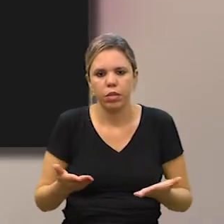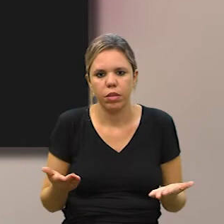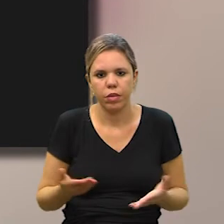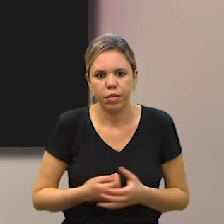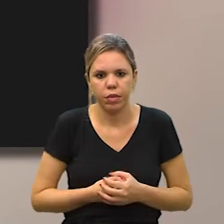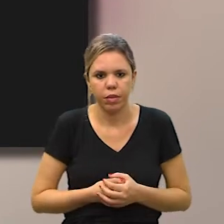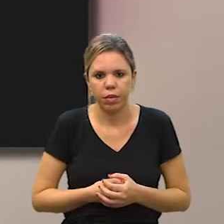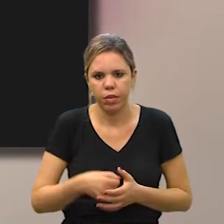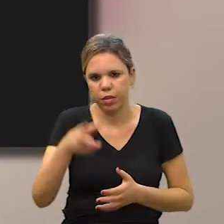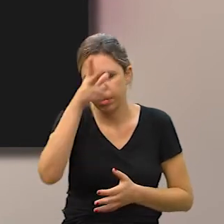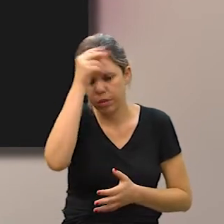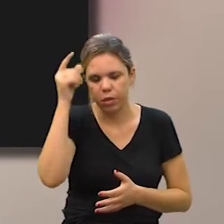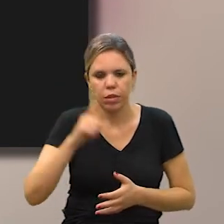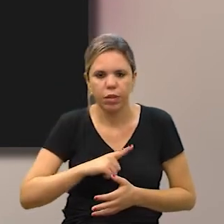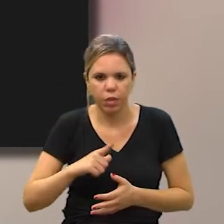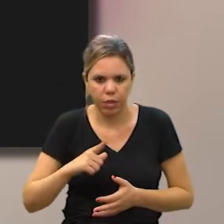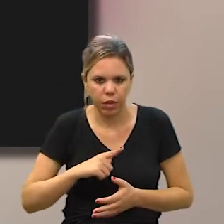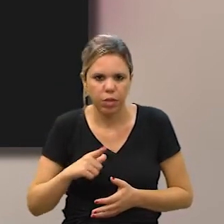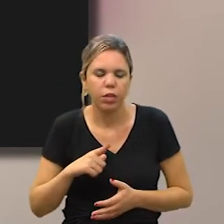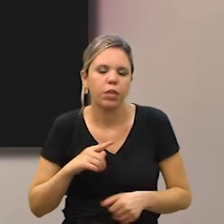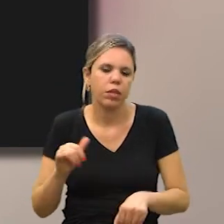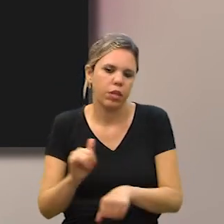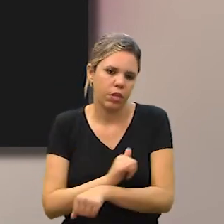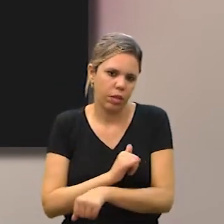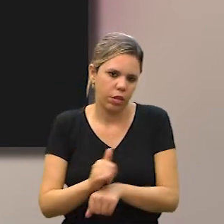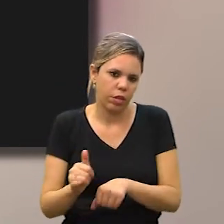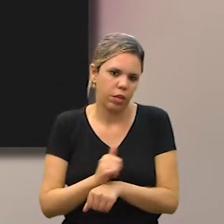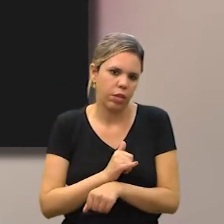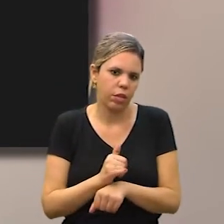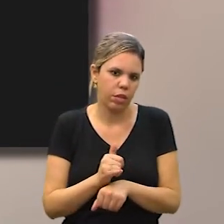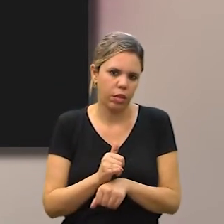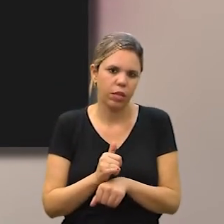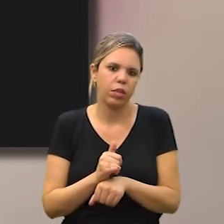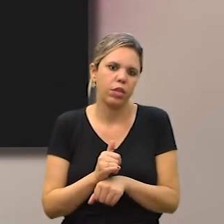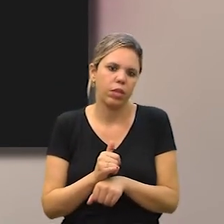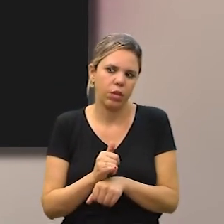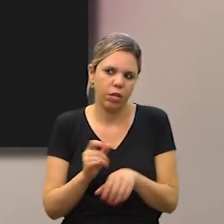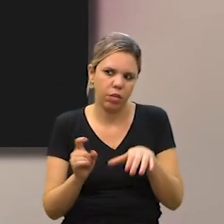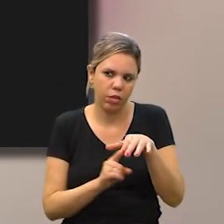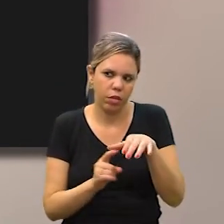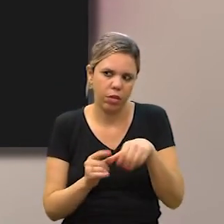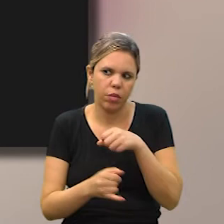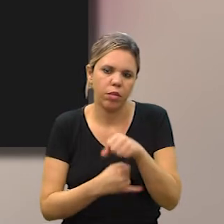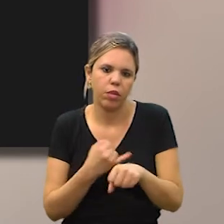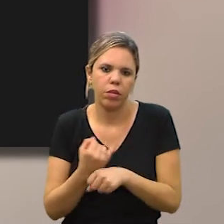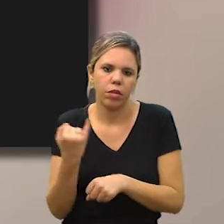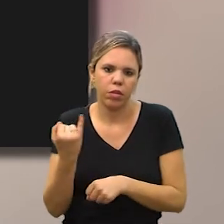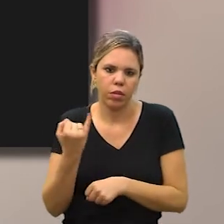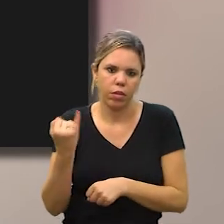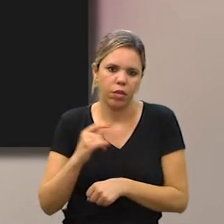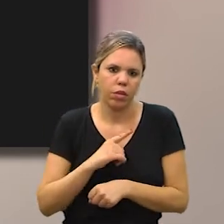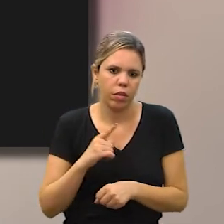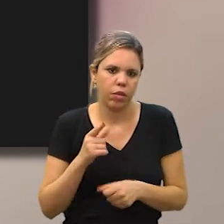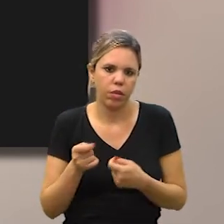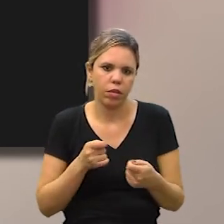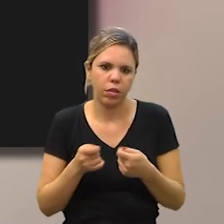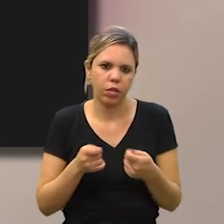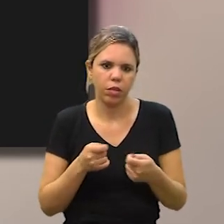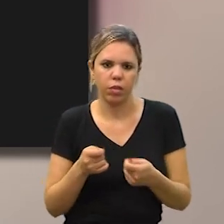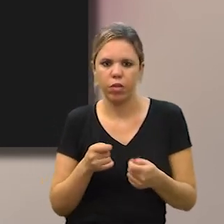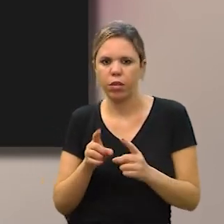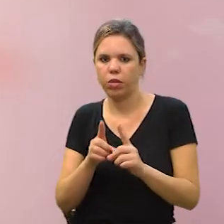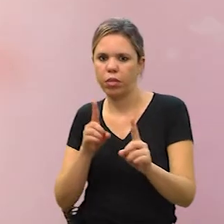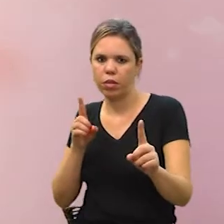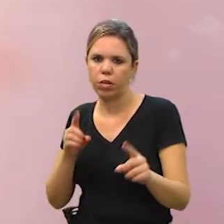na rede pública existe alternativa e Ted consulta então é é muito importante desse controle